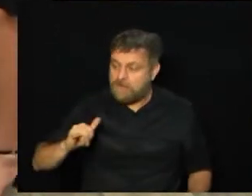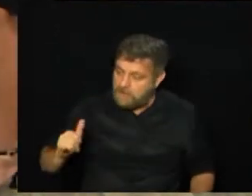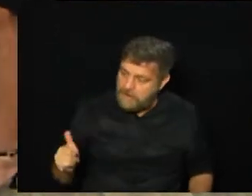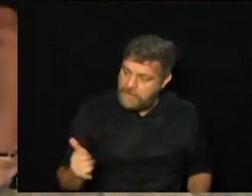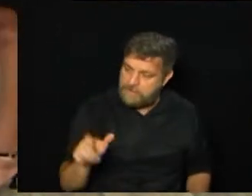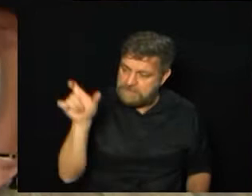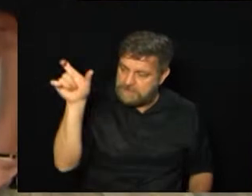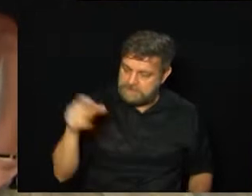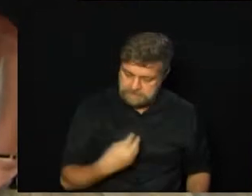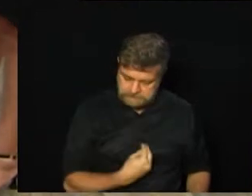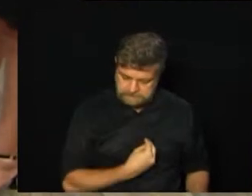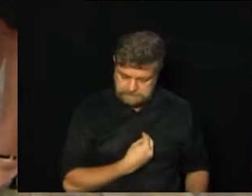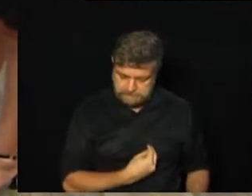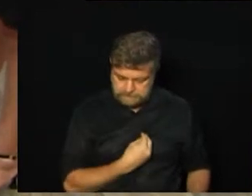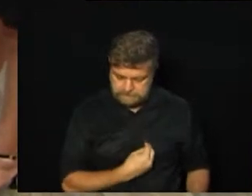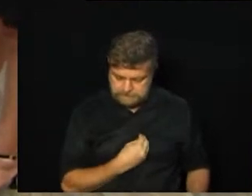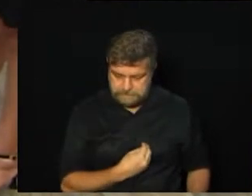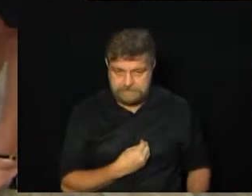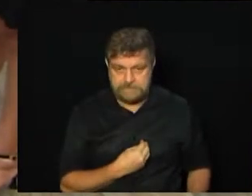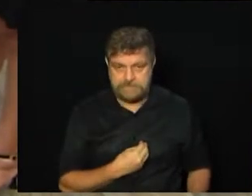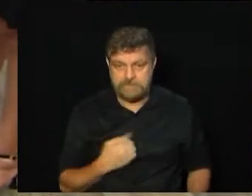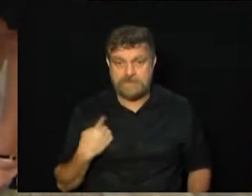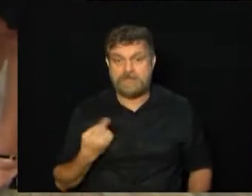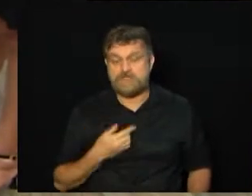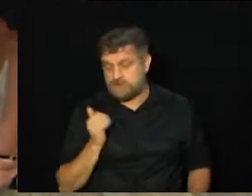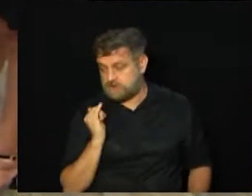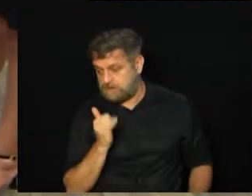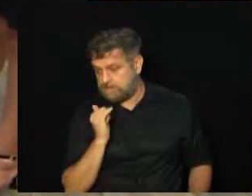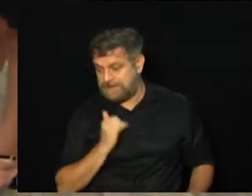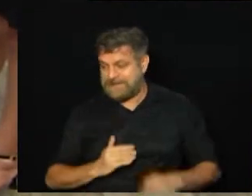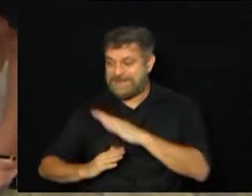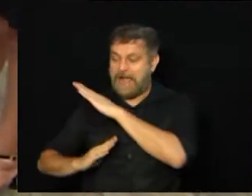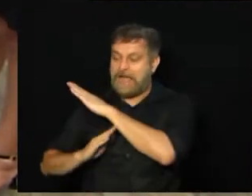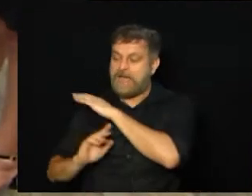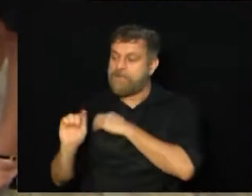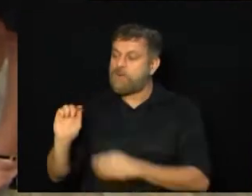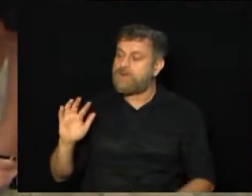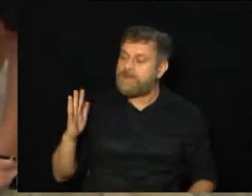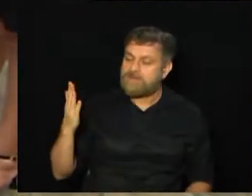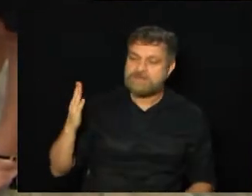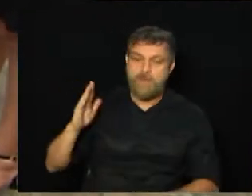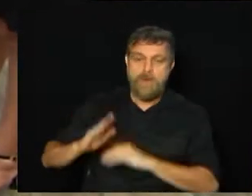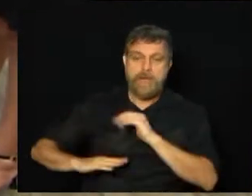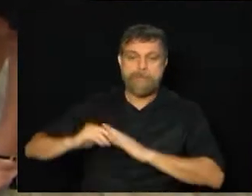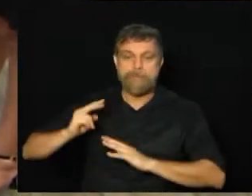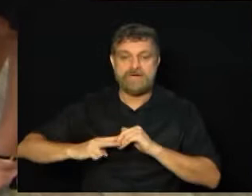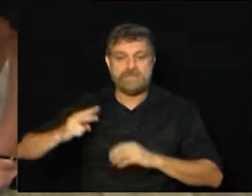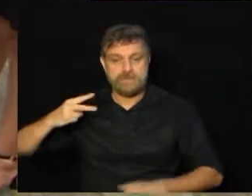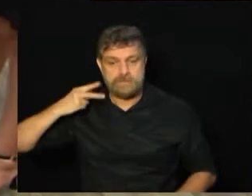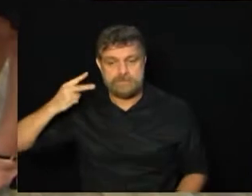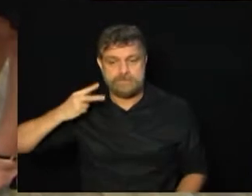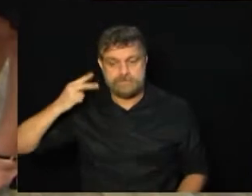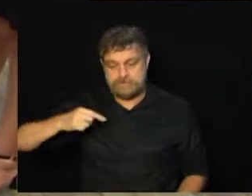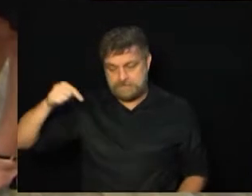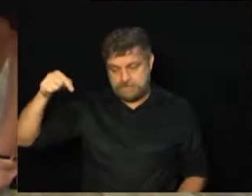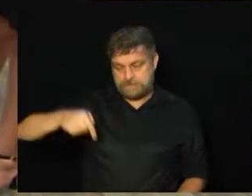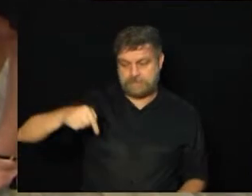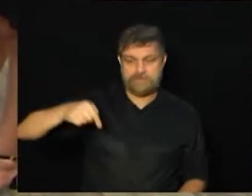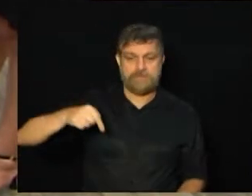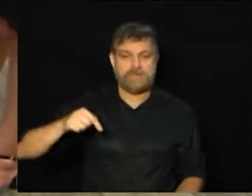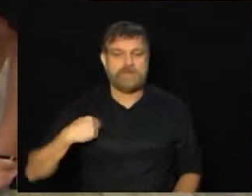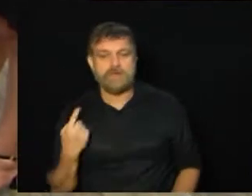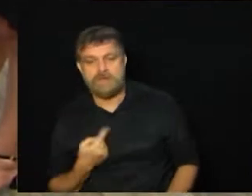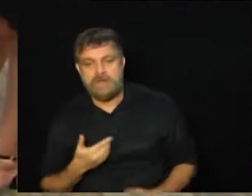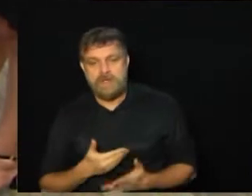a sua presença aqui nos nossos estúdios para nós falarmos das notícias do Legislativo, do que acontece aqui na Câmara de Campinas. E a